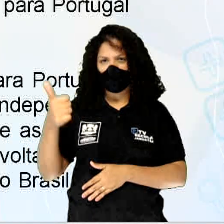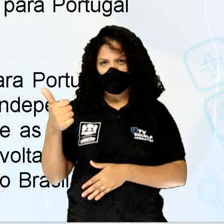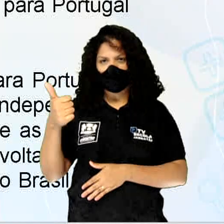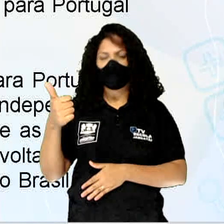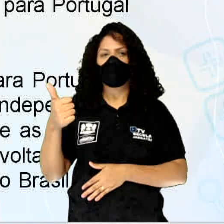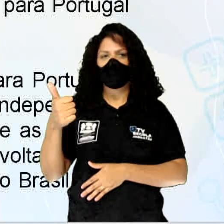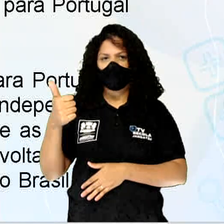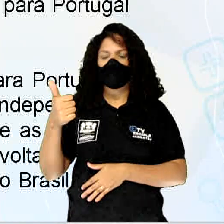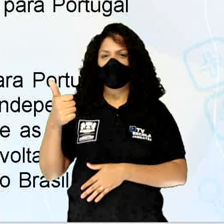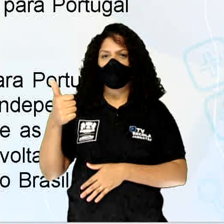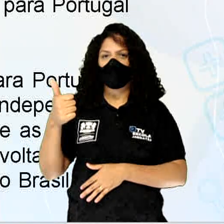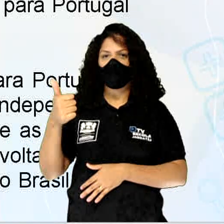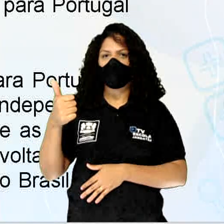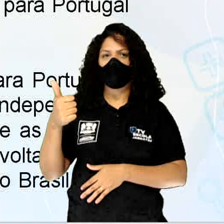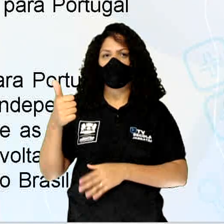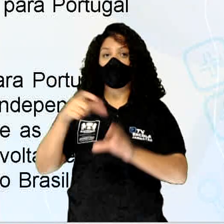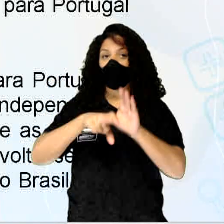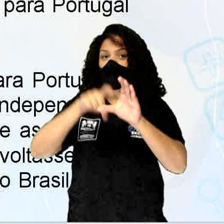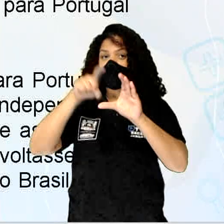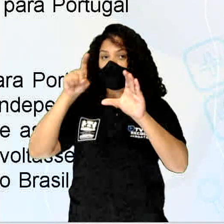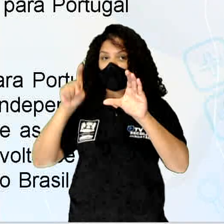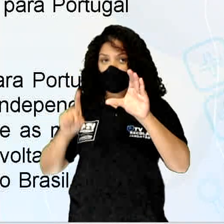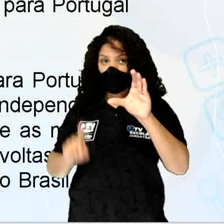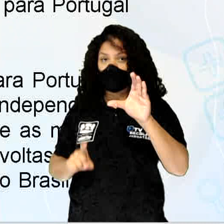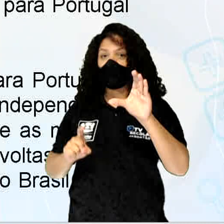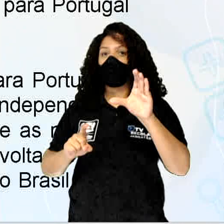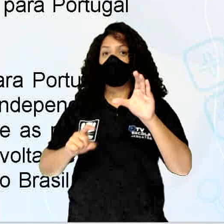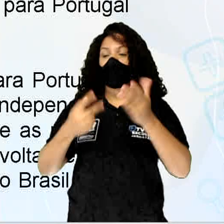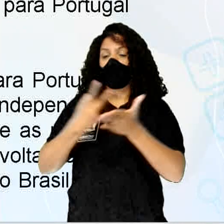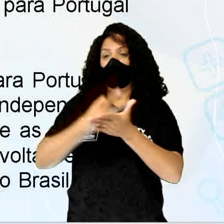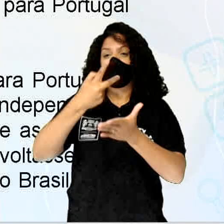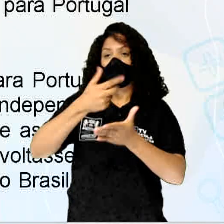nossa independência vai se dar em 1822. O Brasil